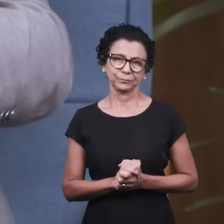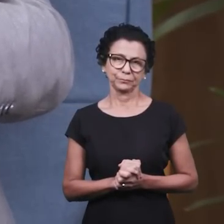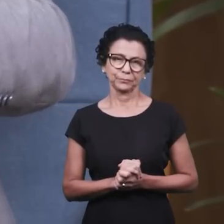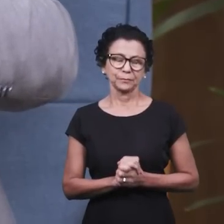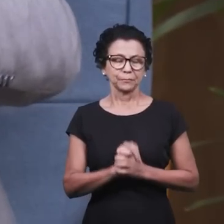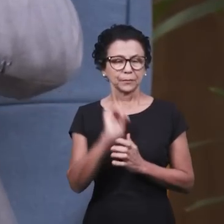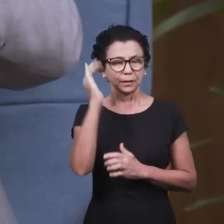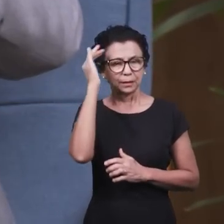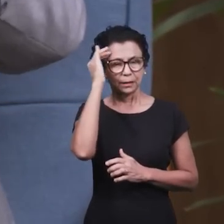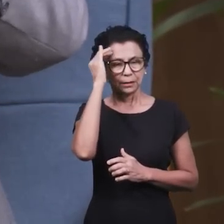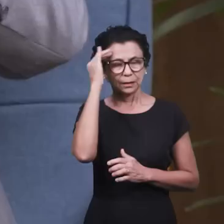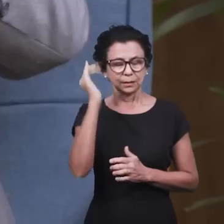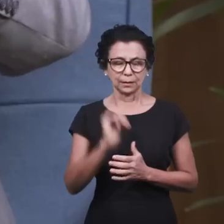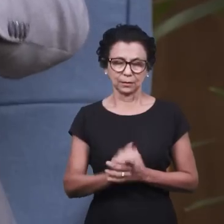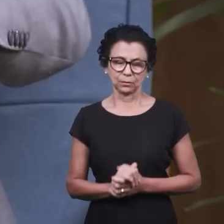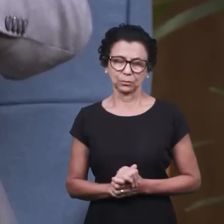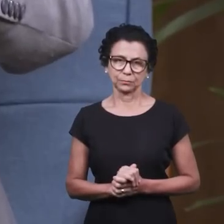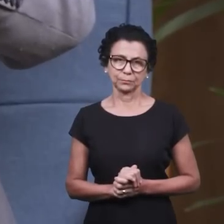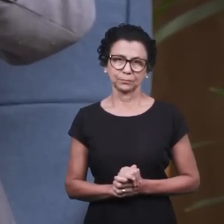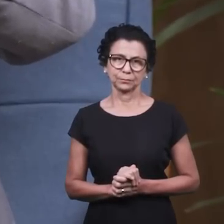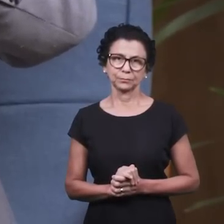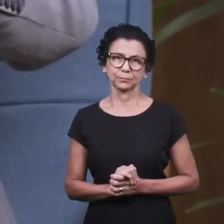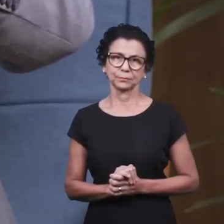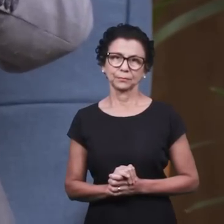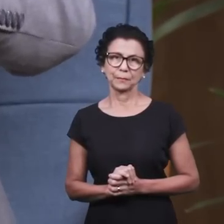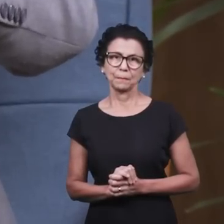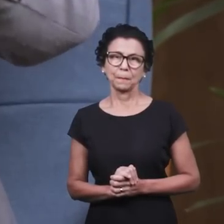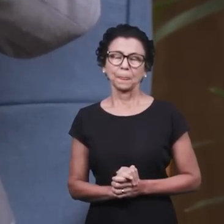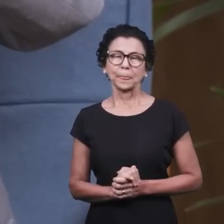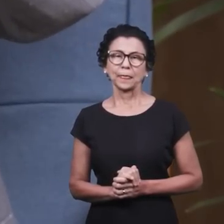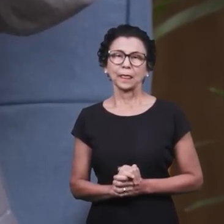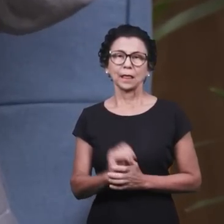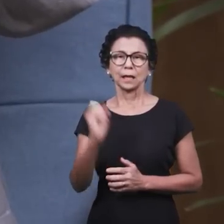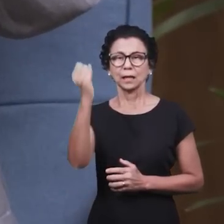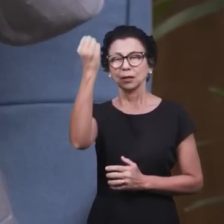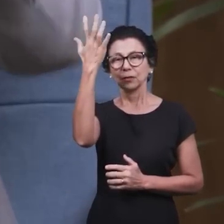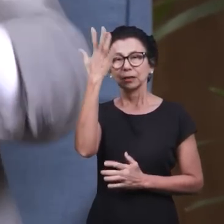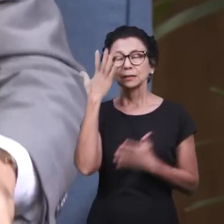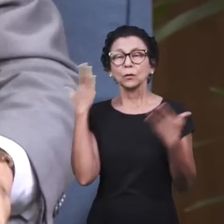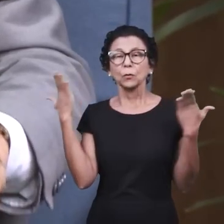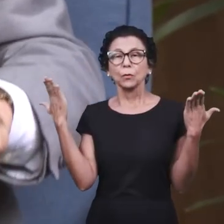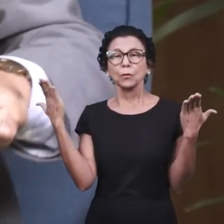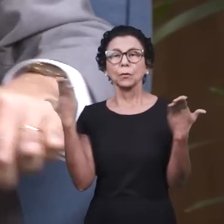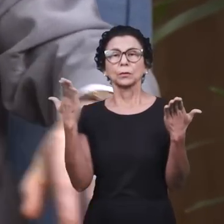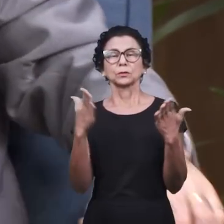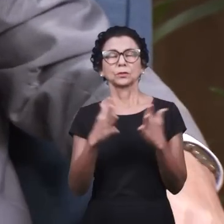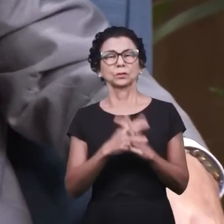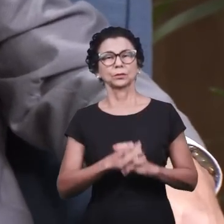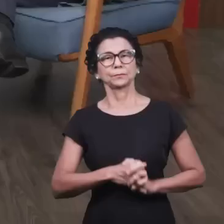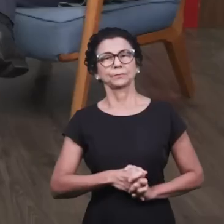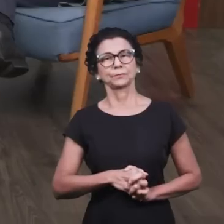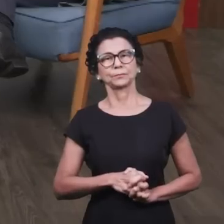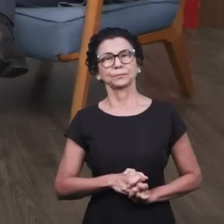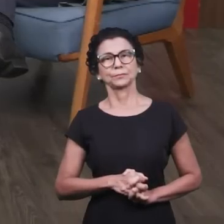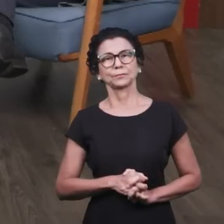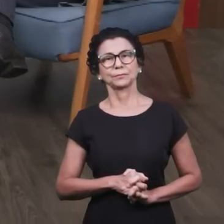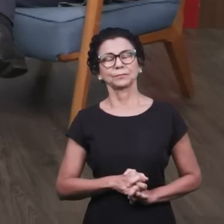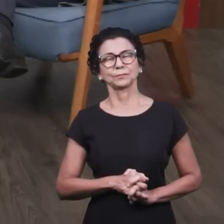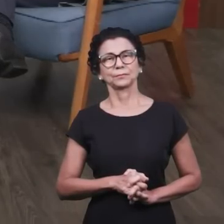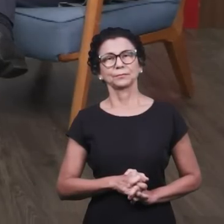isso do ponto de vista da necessidade de nós alcançarmos essa revelação hoje? É